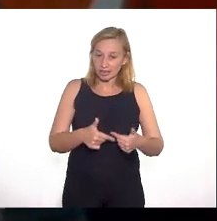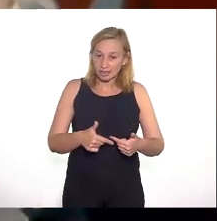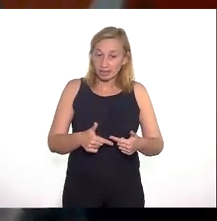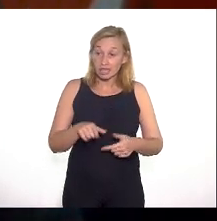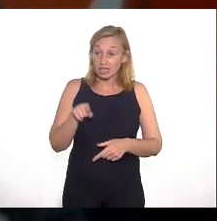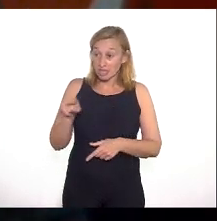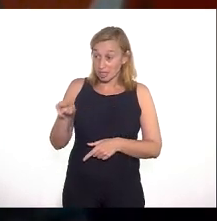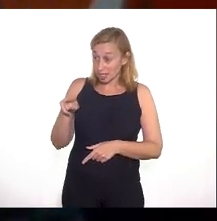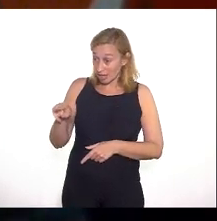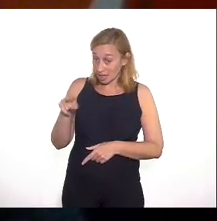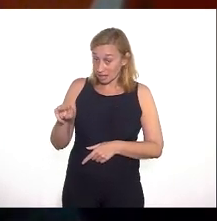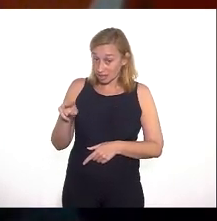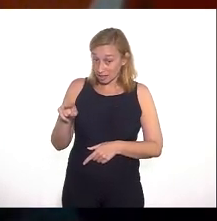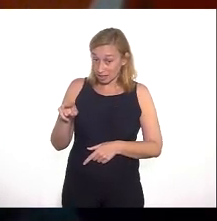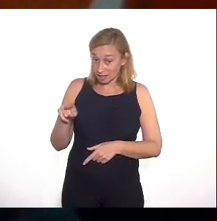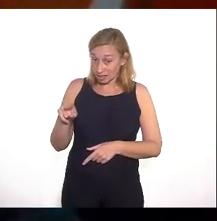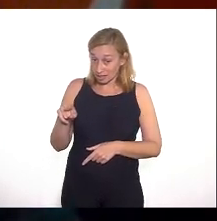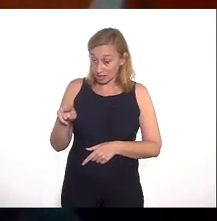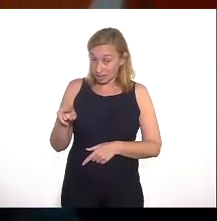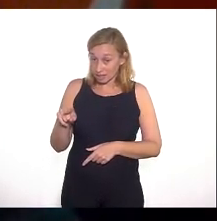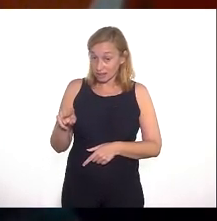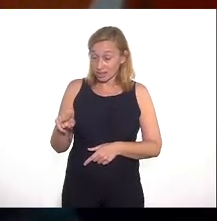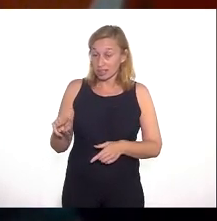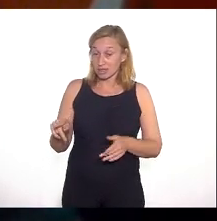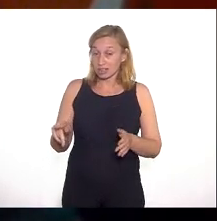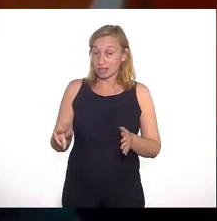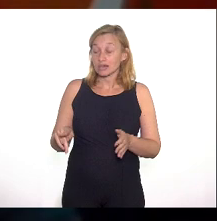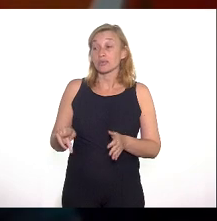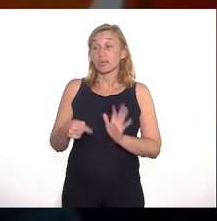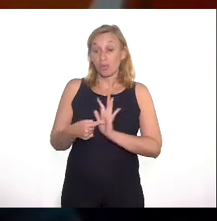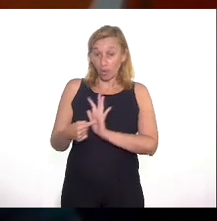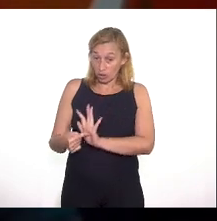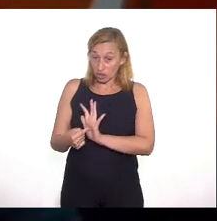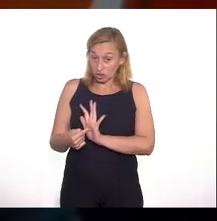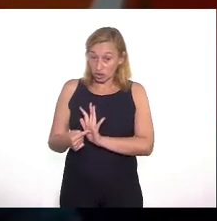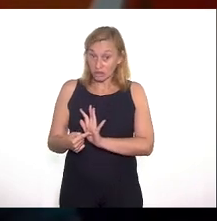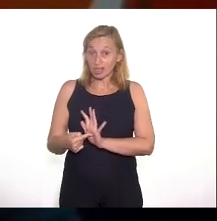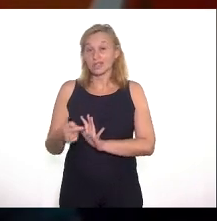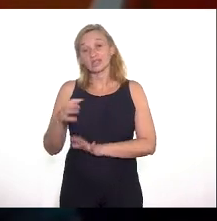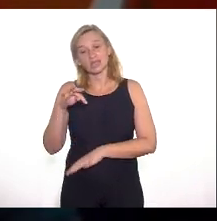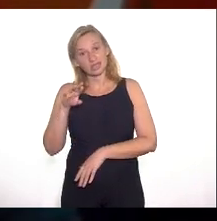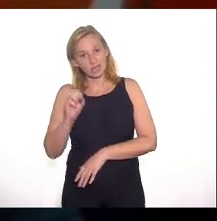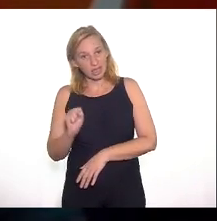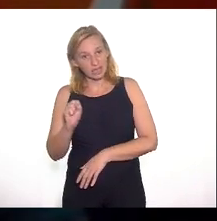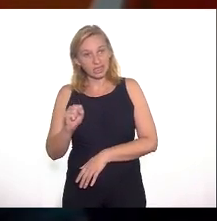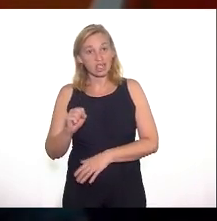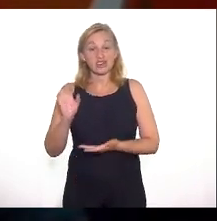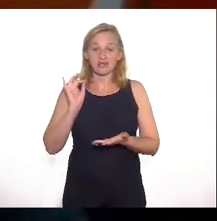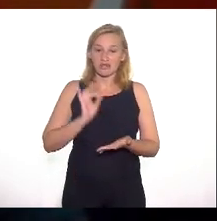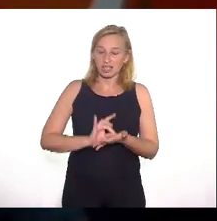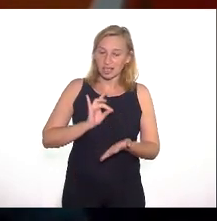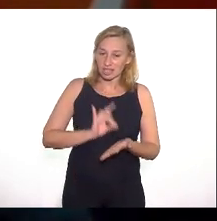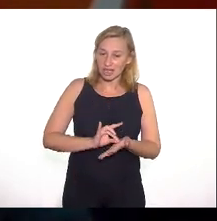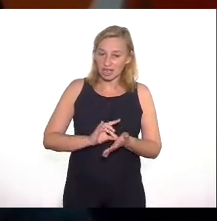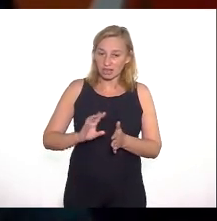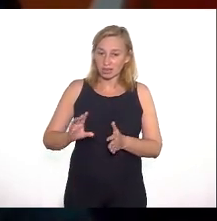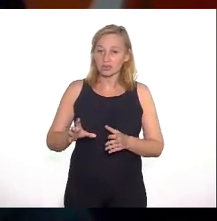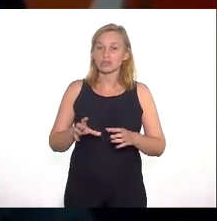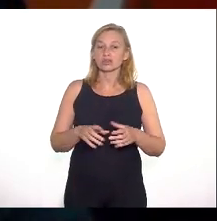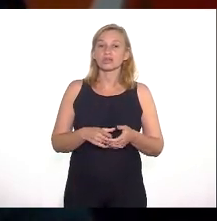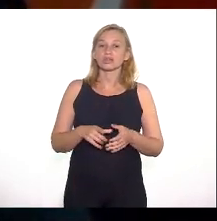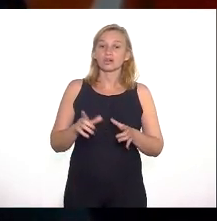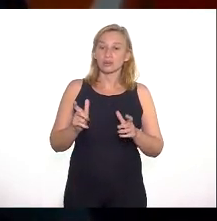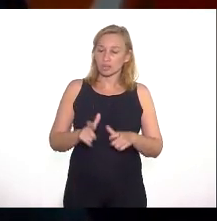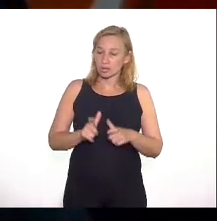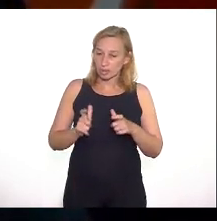esses esqueletos estatais fluminenses comprovam essa tese. São verdadeiros canais